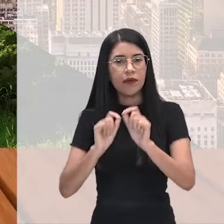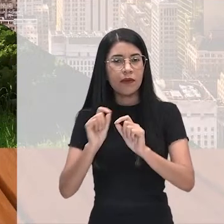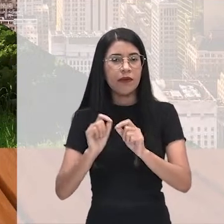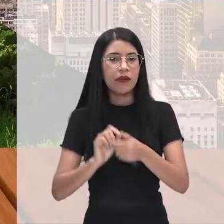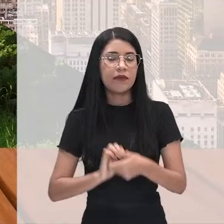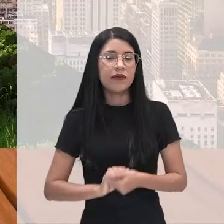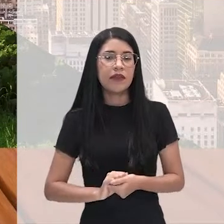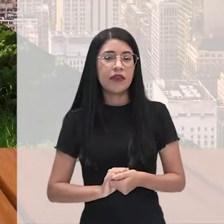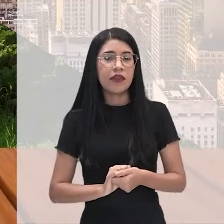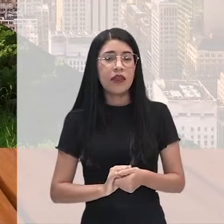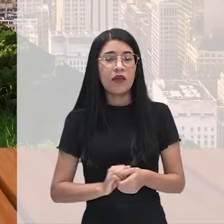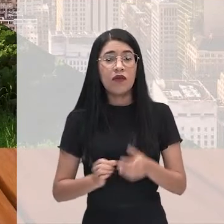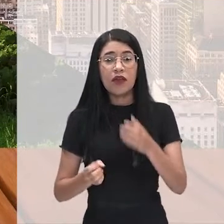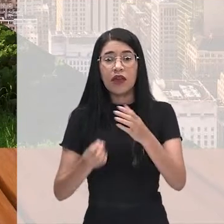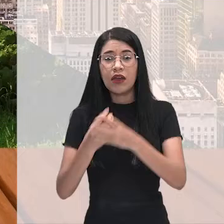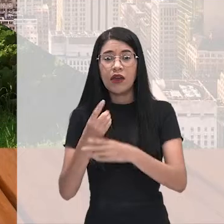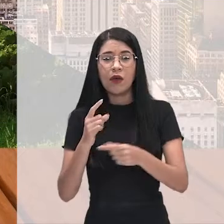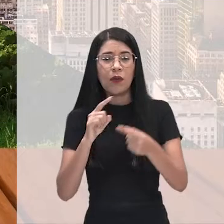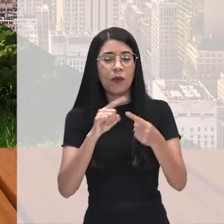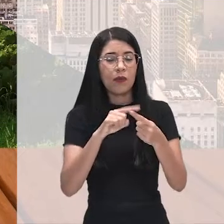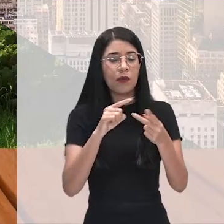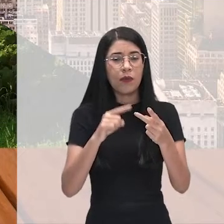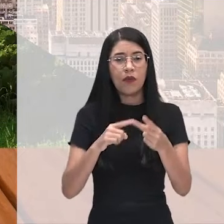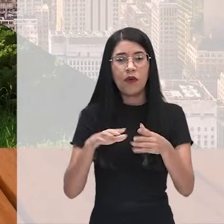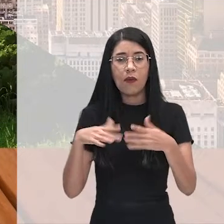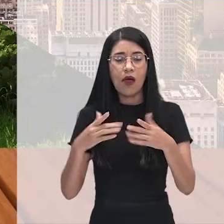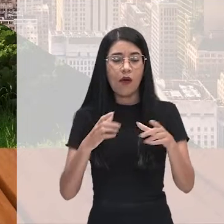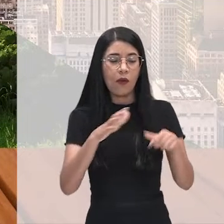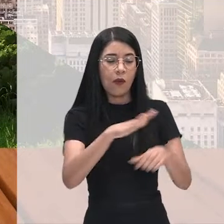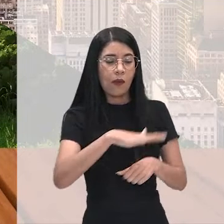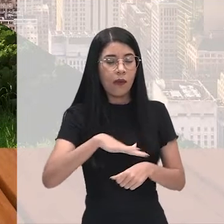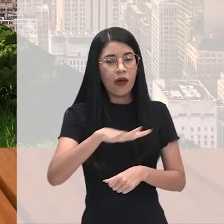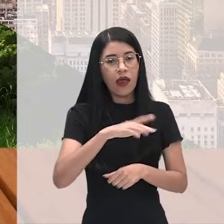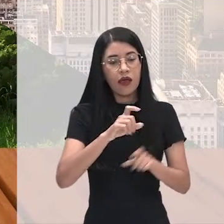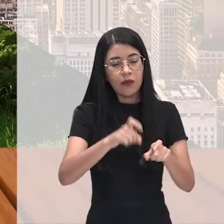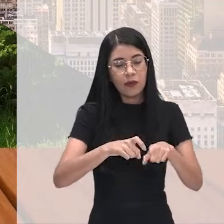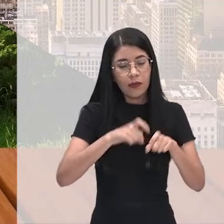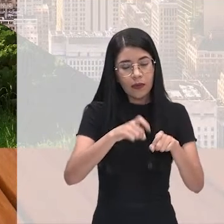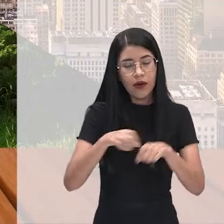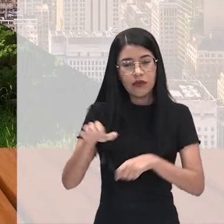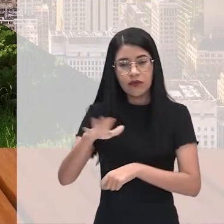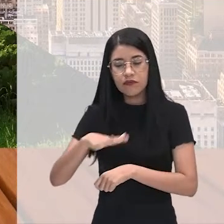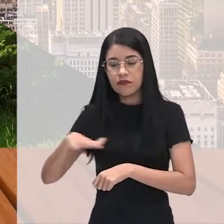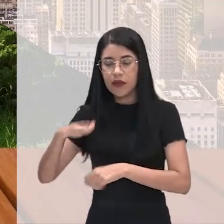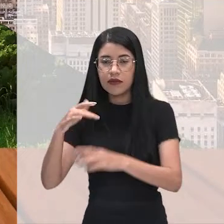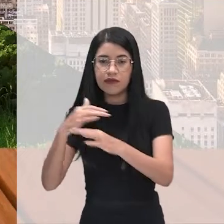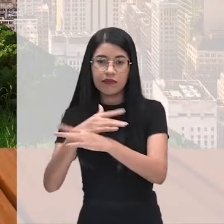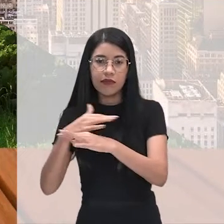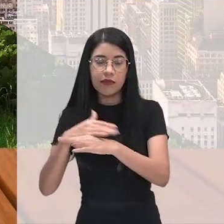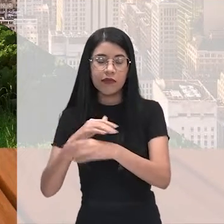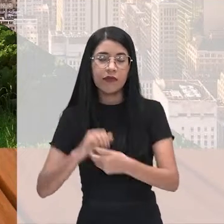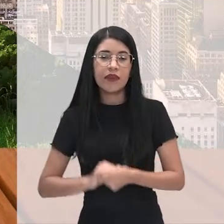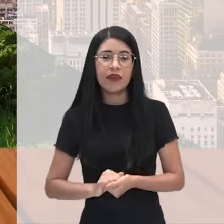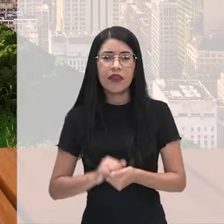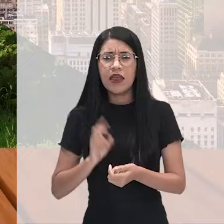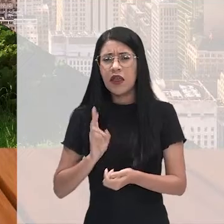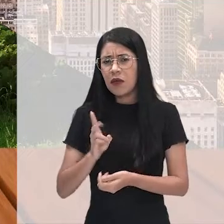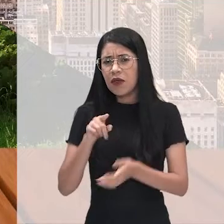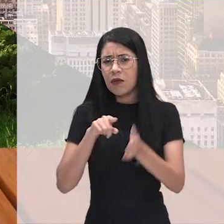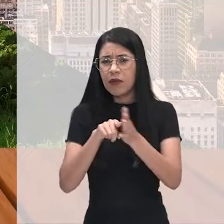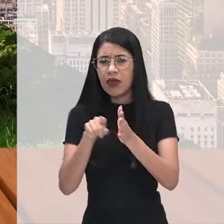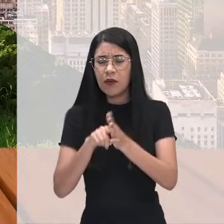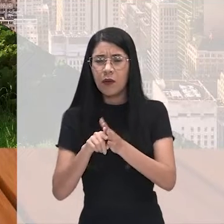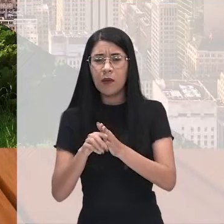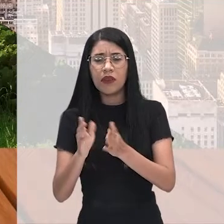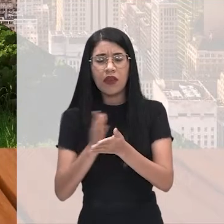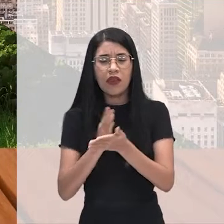primeiro, o espaço urbano ou o espaço rural? Eu sempre costumo fazer essa pergunta e é engraçado que os alunos, eles conseguem